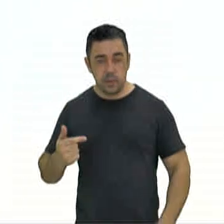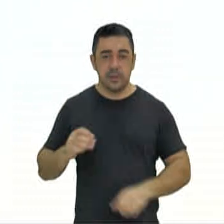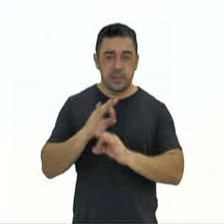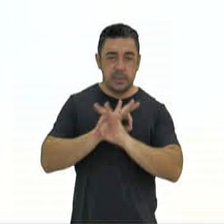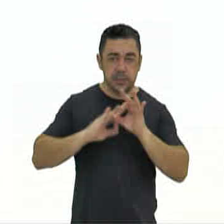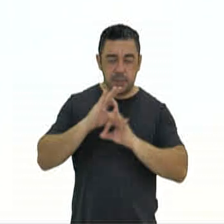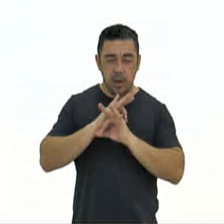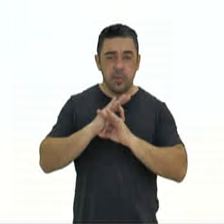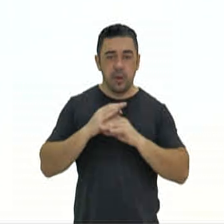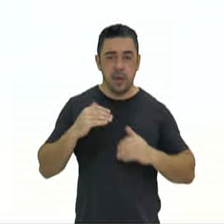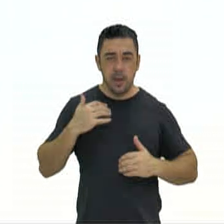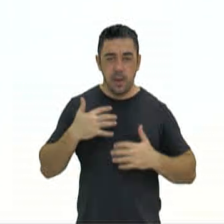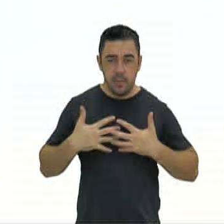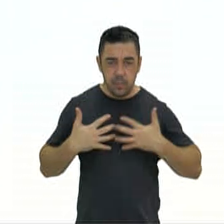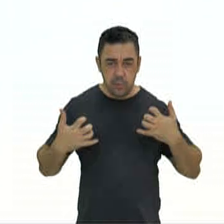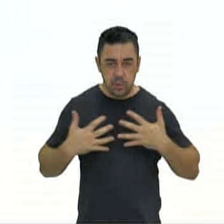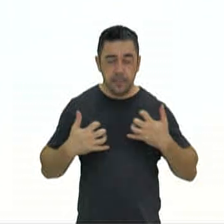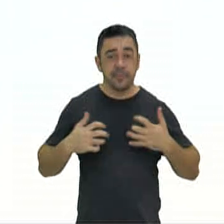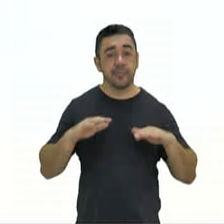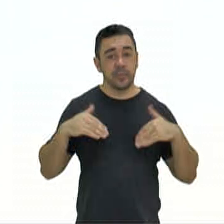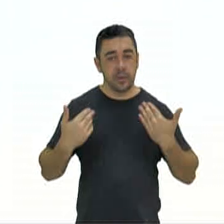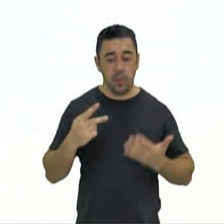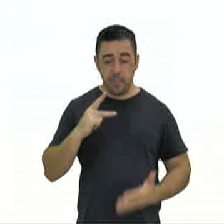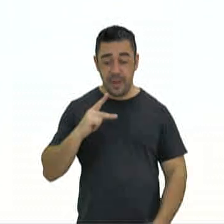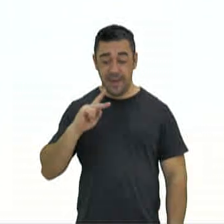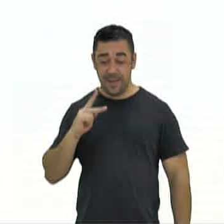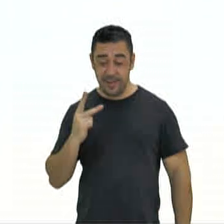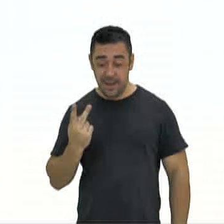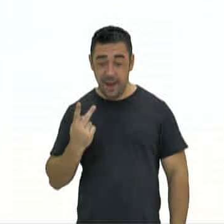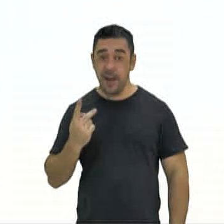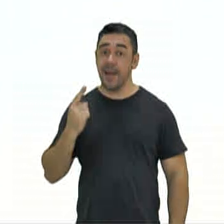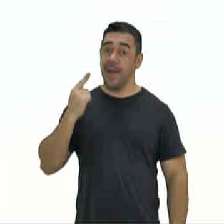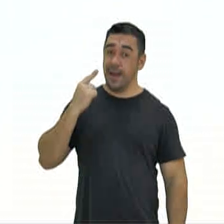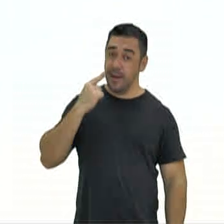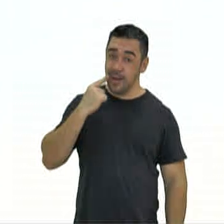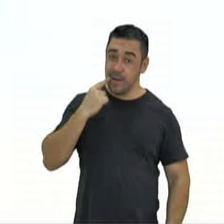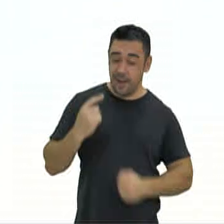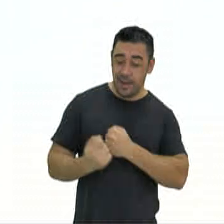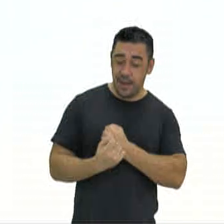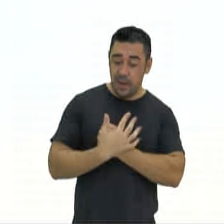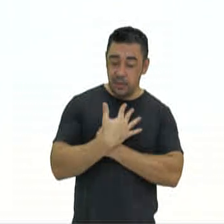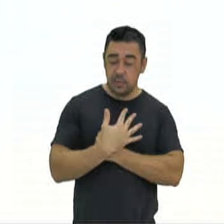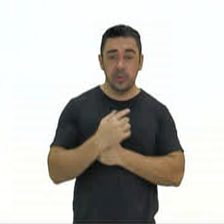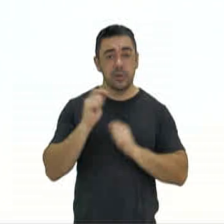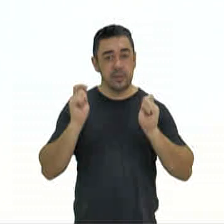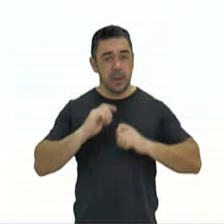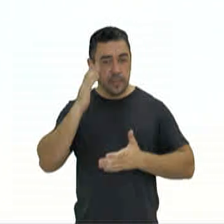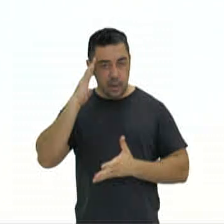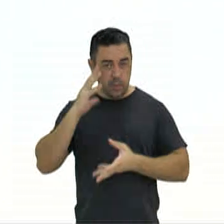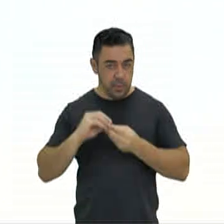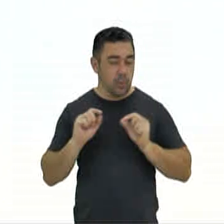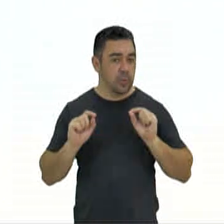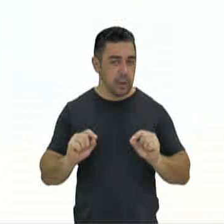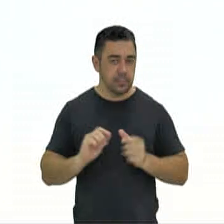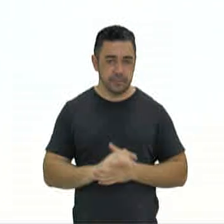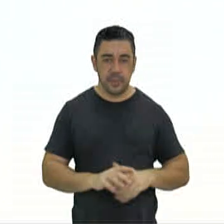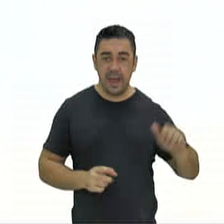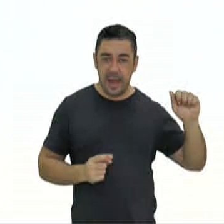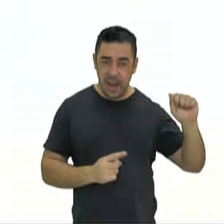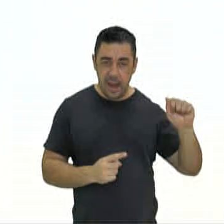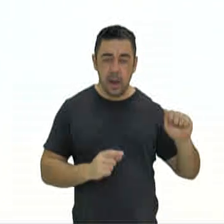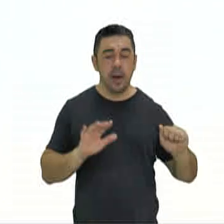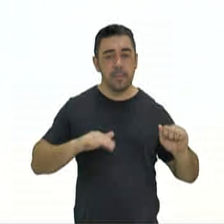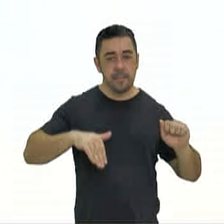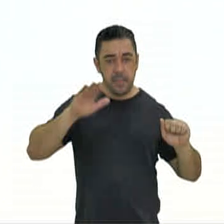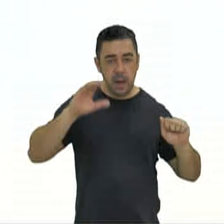o pH plasmático mais ácido. Pode-se concluir que, letra A, alta concentração de